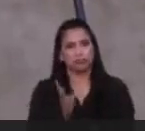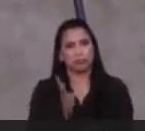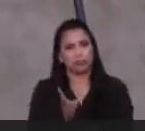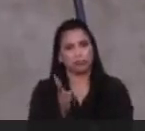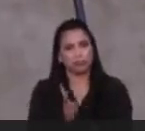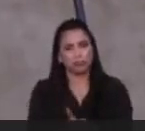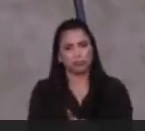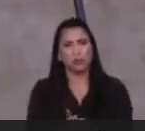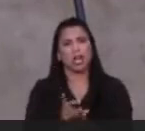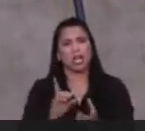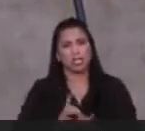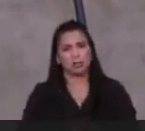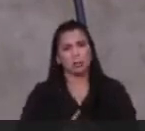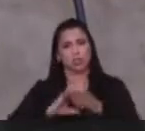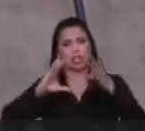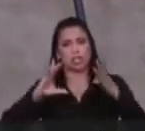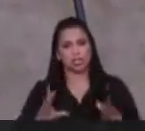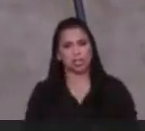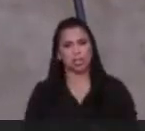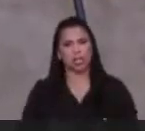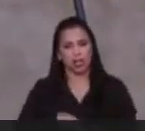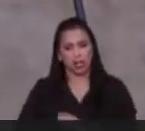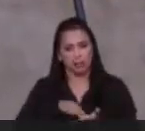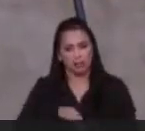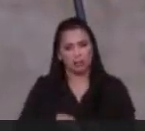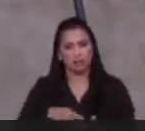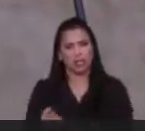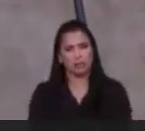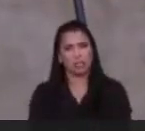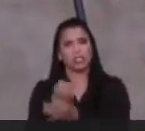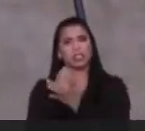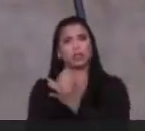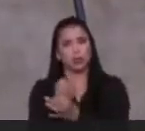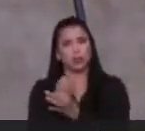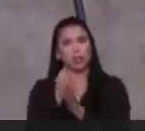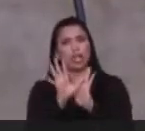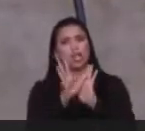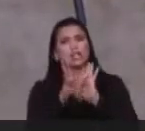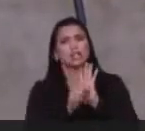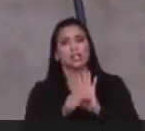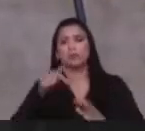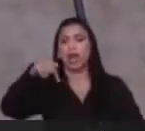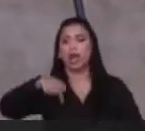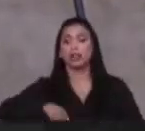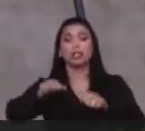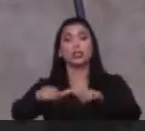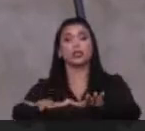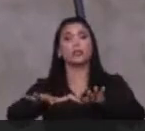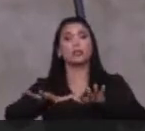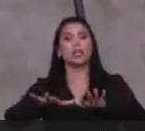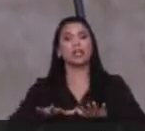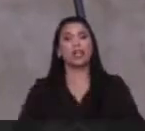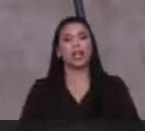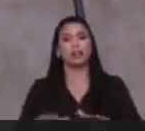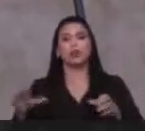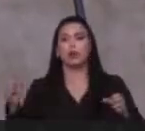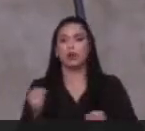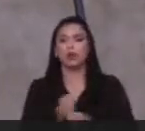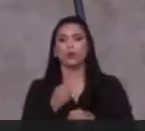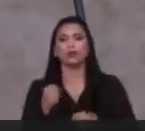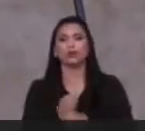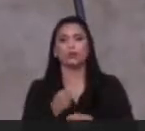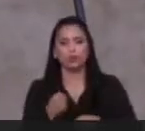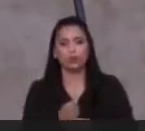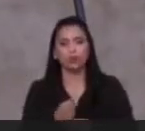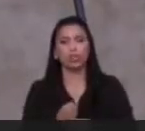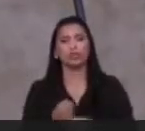como inabalável continua simbolizada neste plenário inteiramente